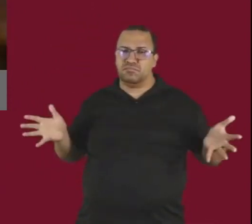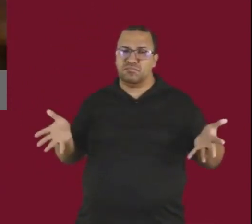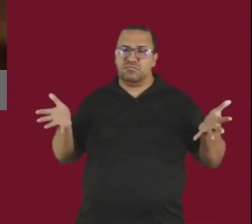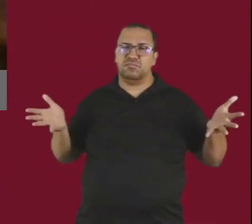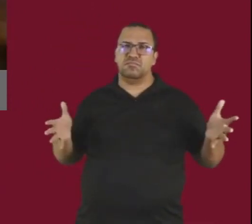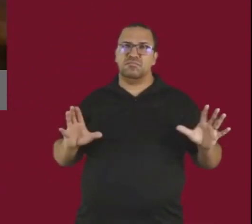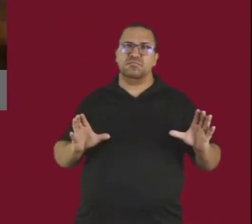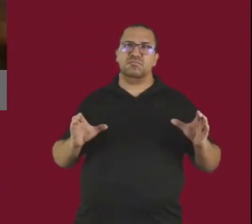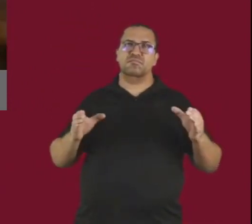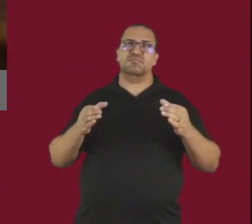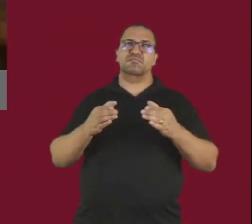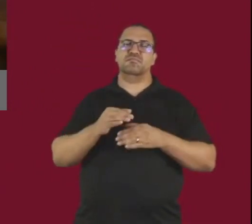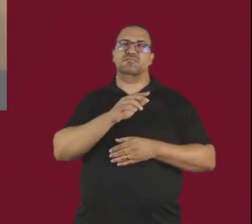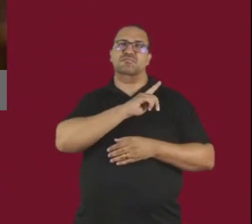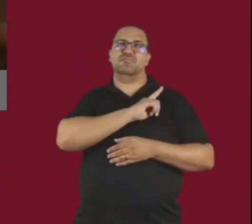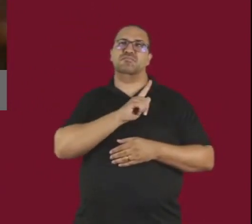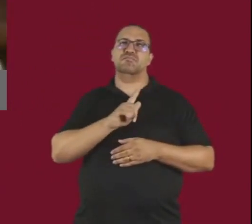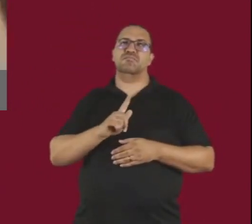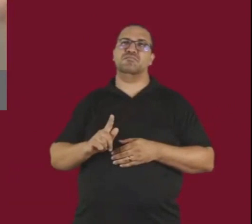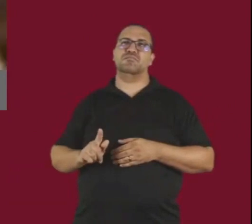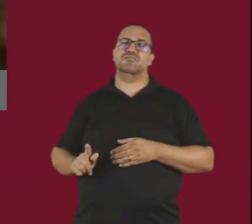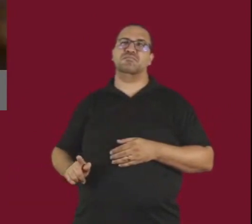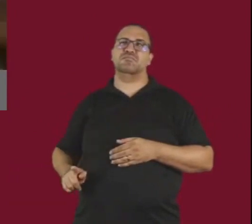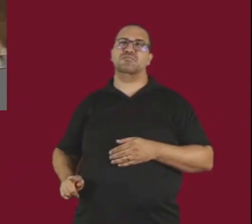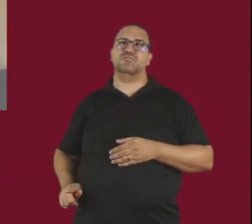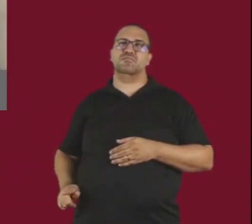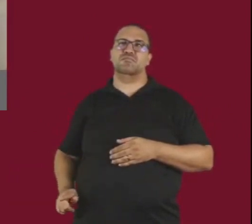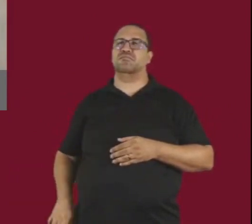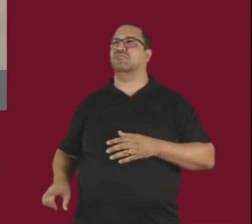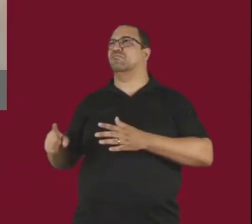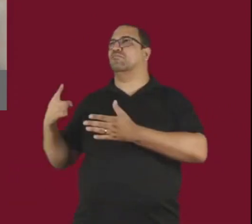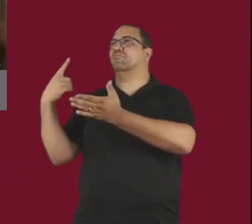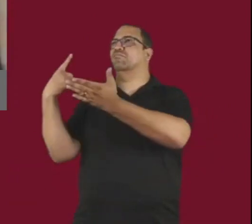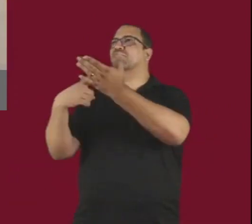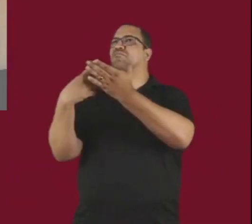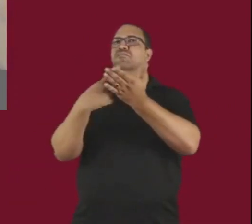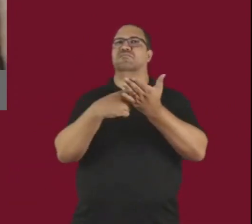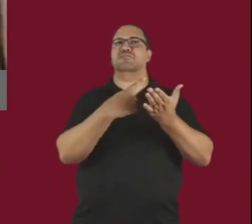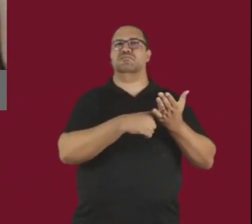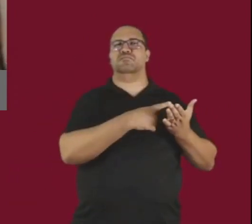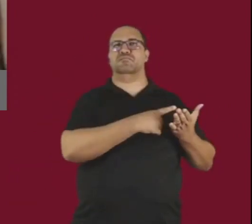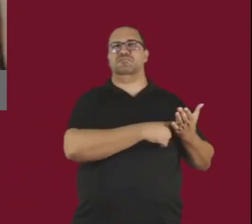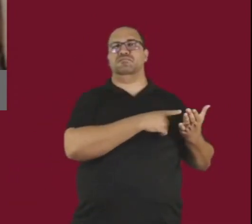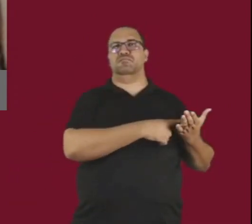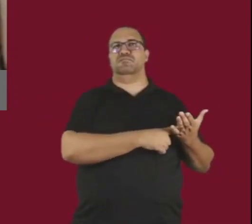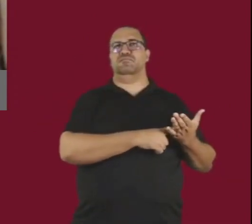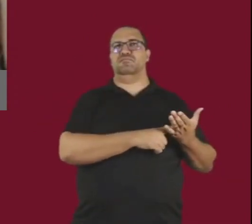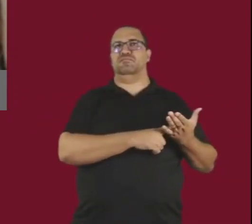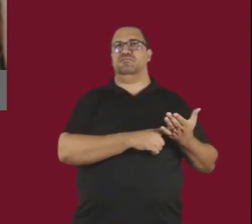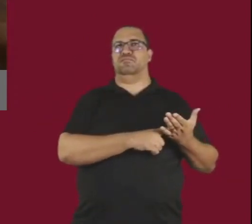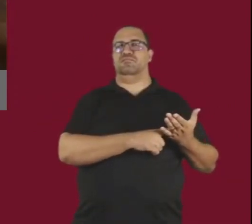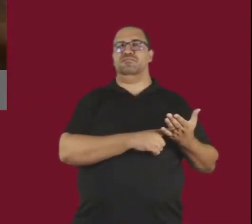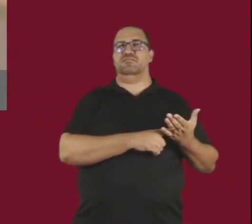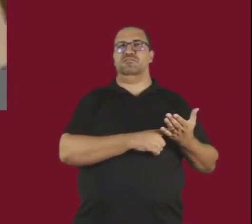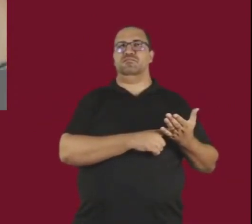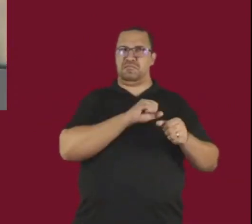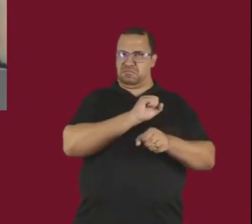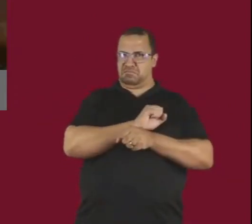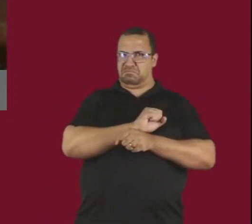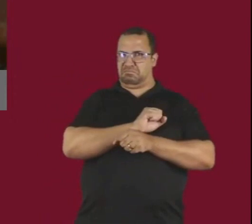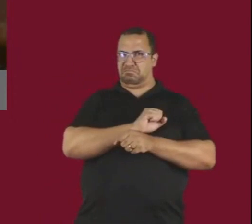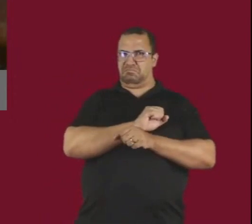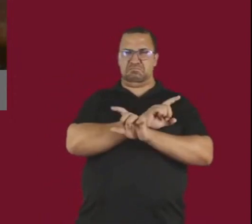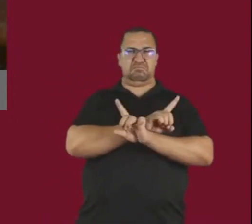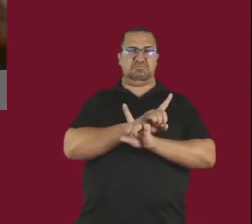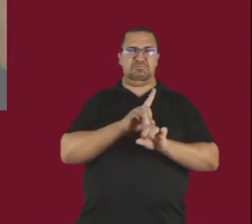governos que estão lá negociando coisas, eles não vão parar. Né? A Petrobras